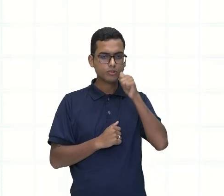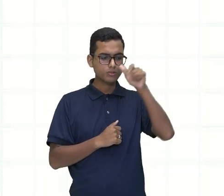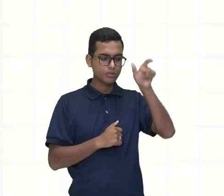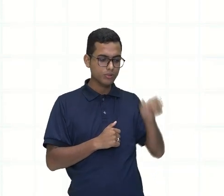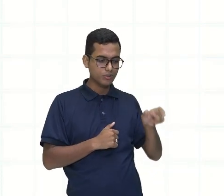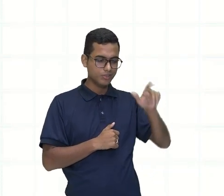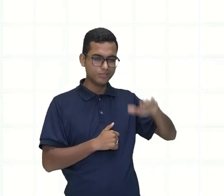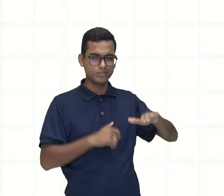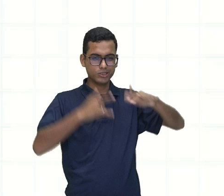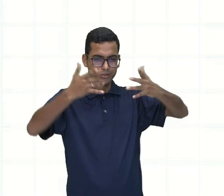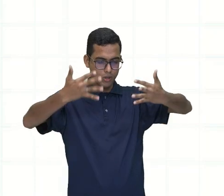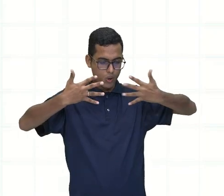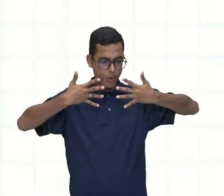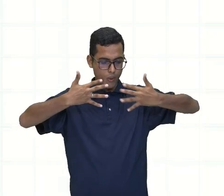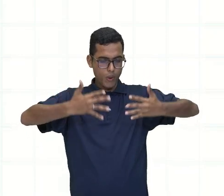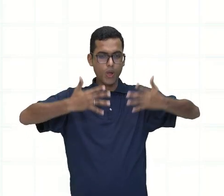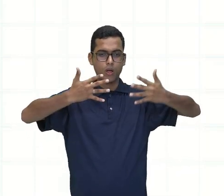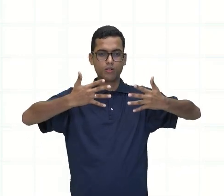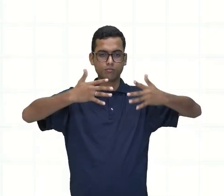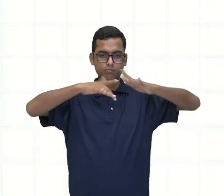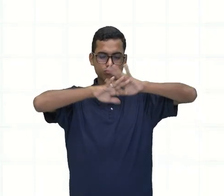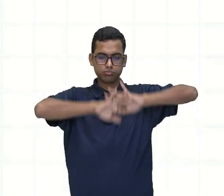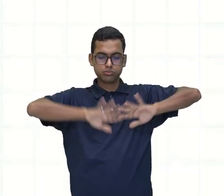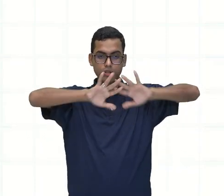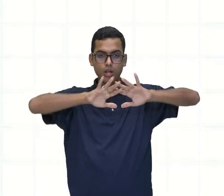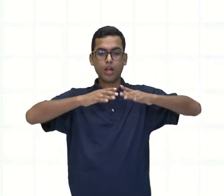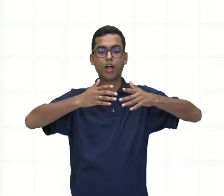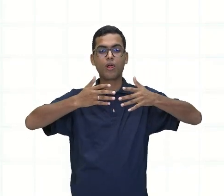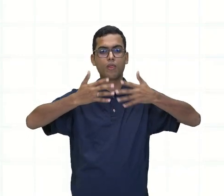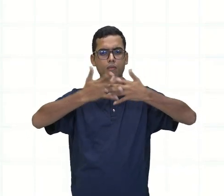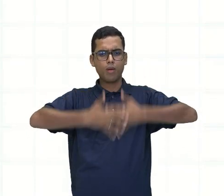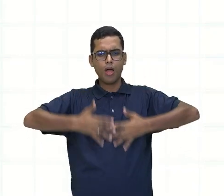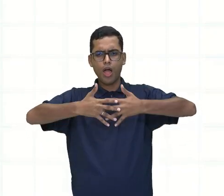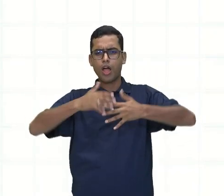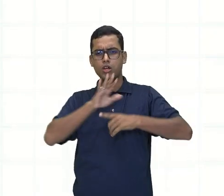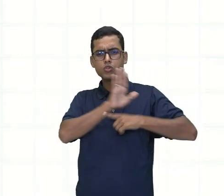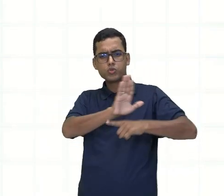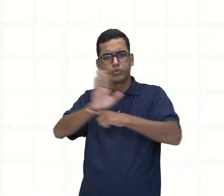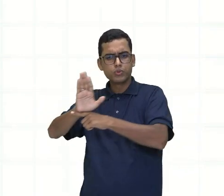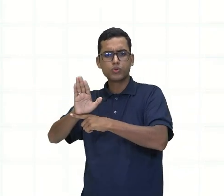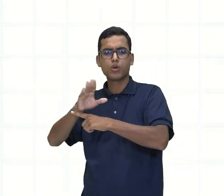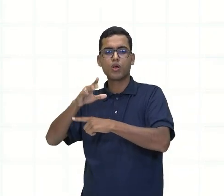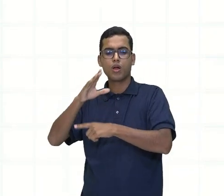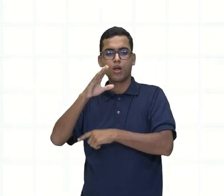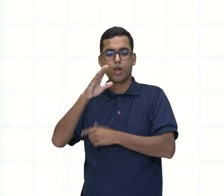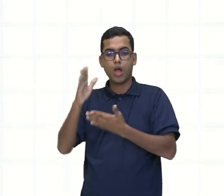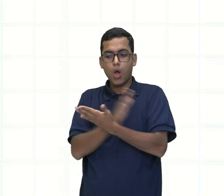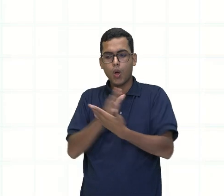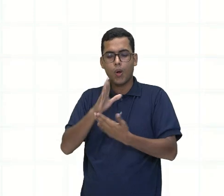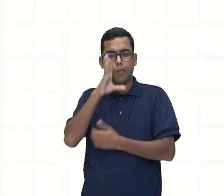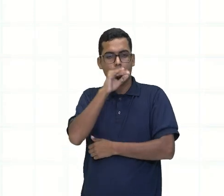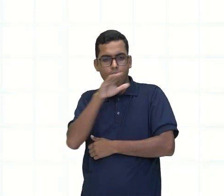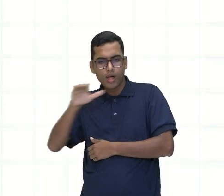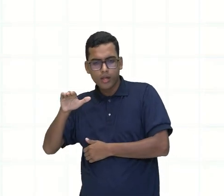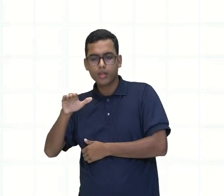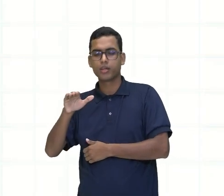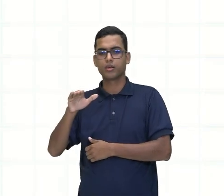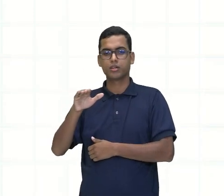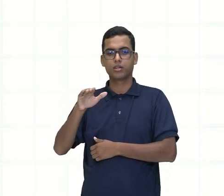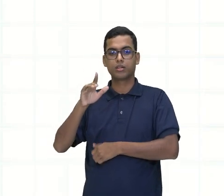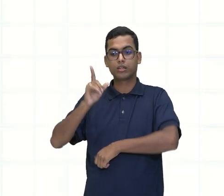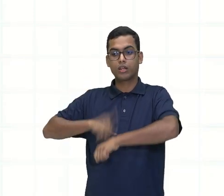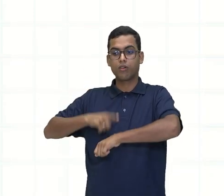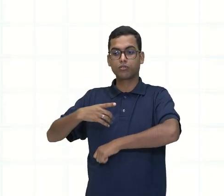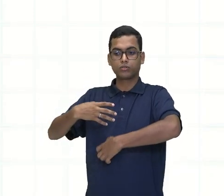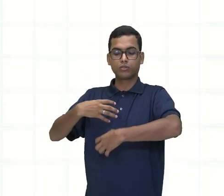resgatando elas do perigo, né? Então, mas como é que seria esse resgatando elas? Qual seria o nosso pronome aí